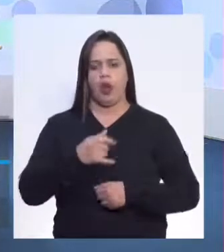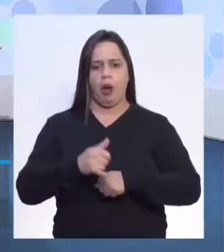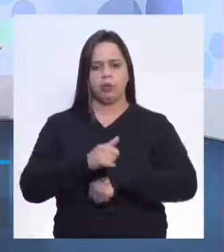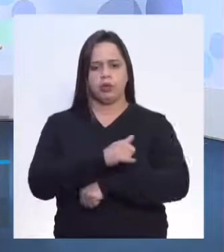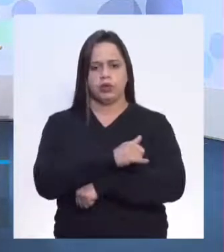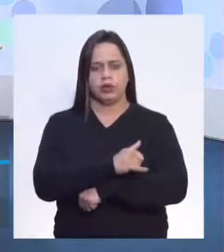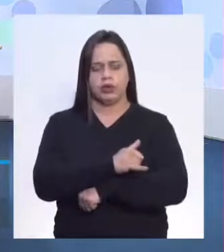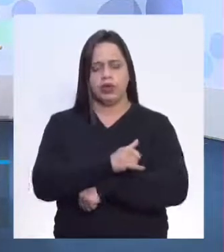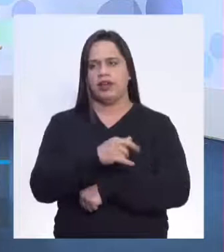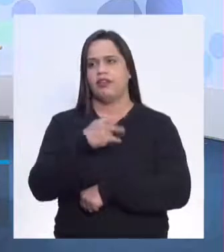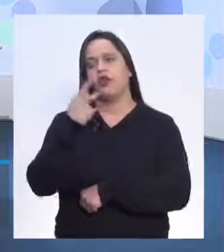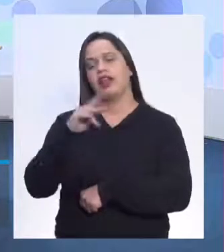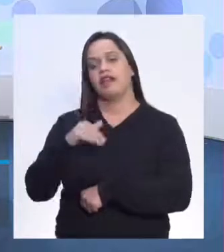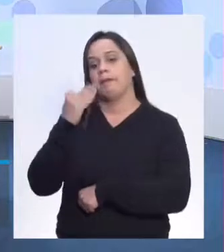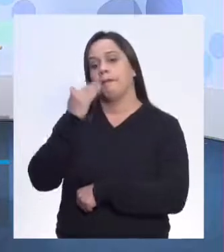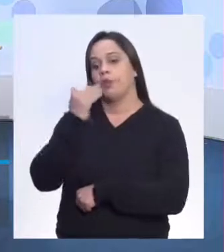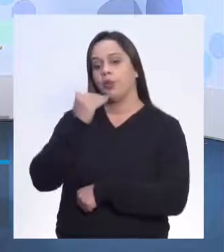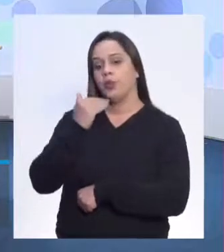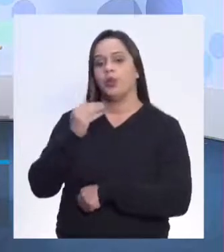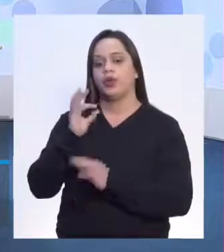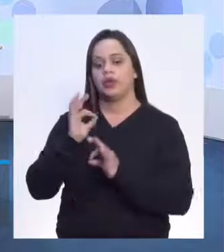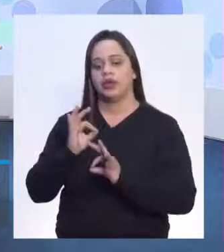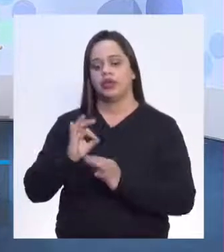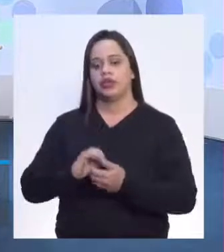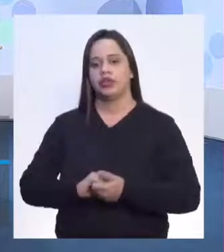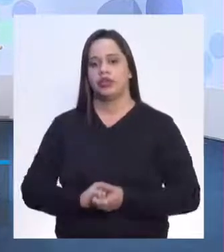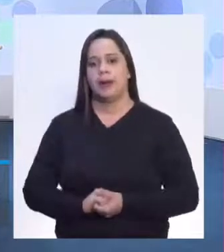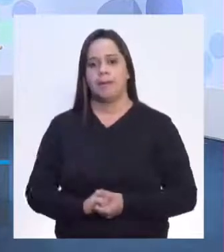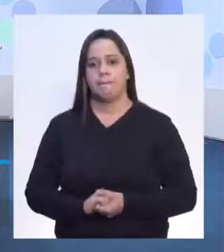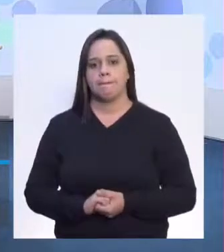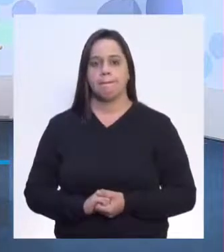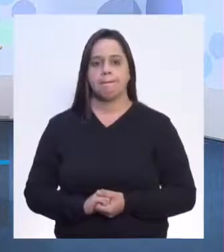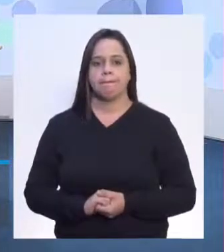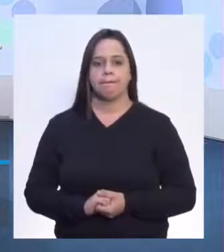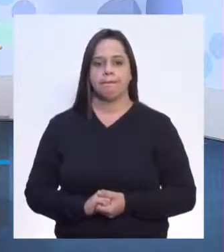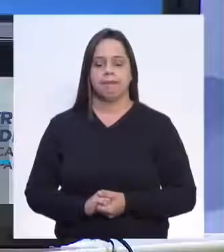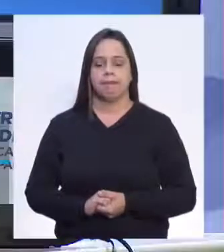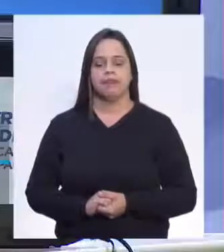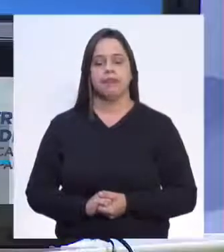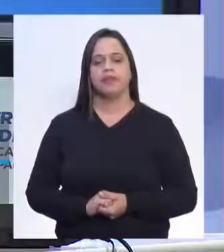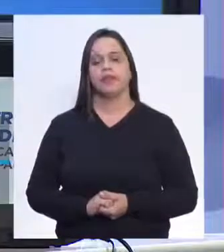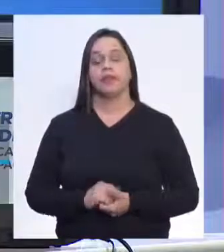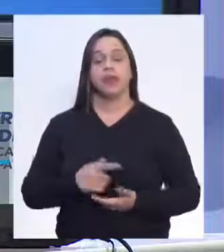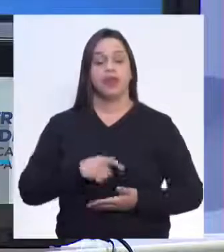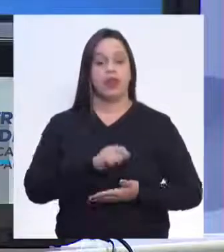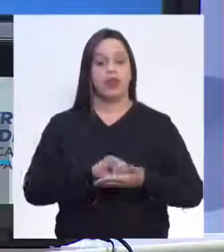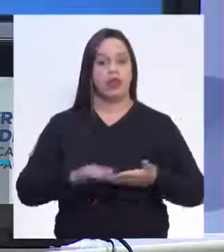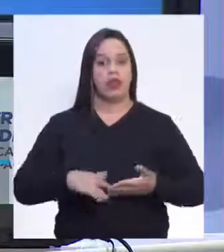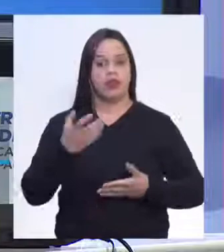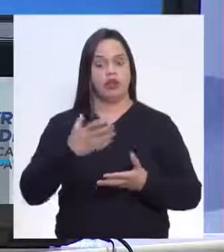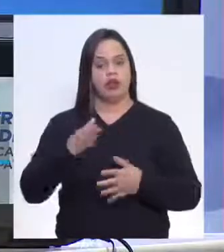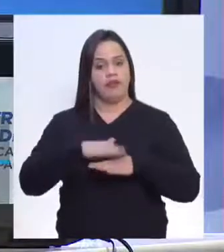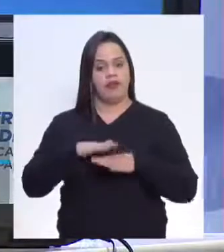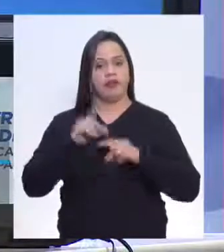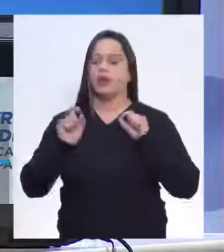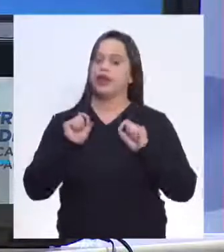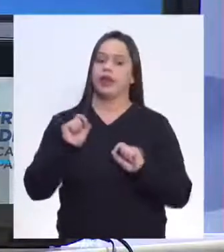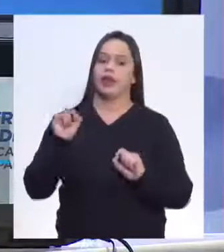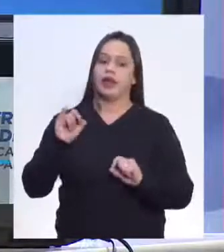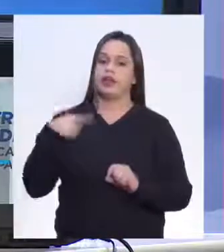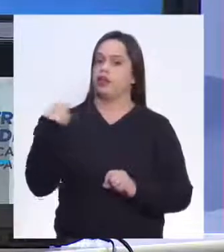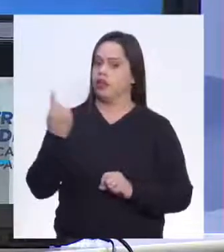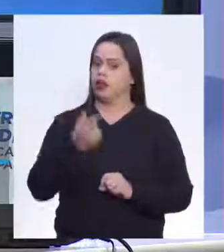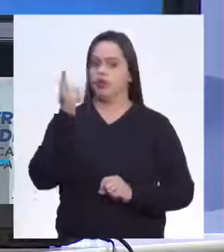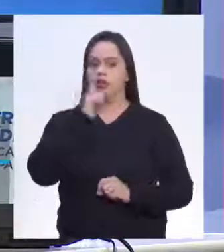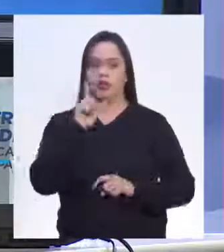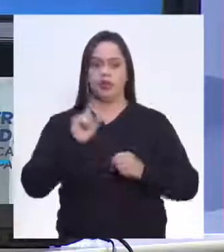alimentado, acho que ela colocou. O exercício que eu queria fazer com vocês agora, vamos ver, o chat ainda está aberto. O exercício que eu queria fazer é se a gente consegue fazer